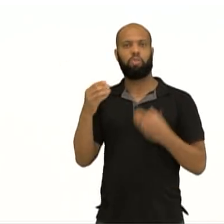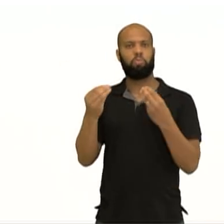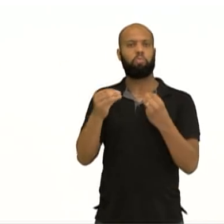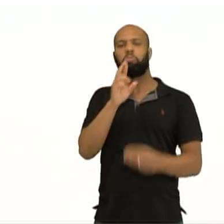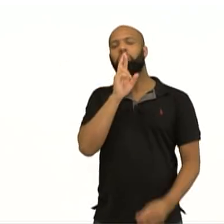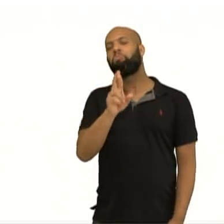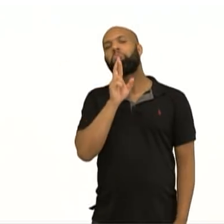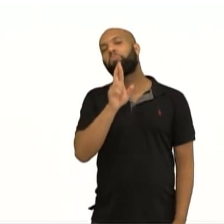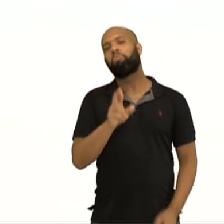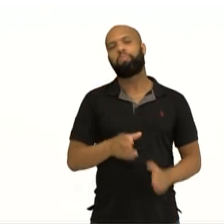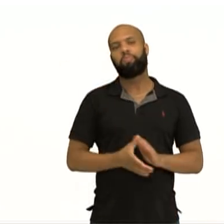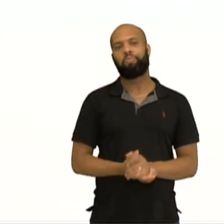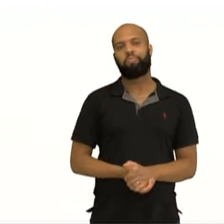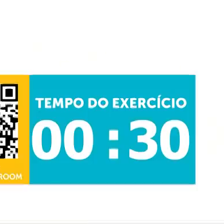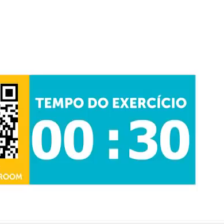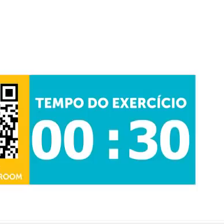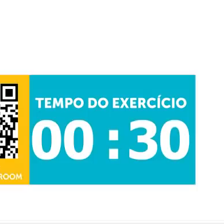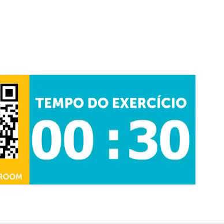dar?